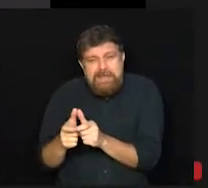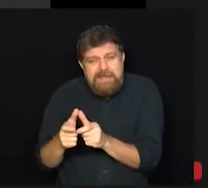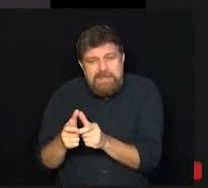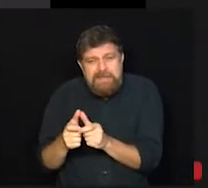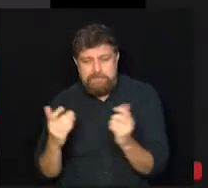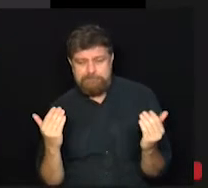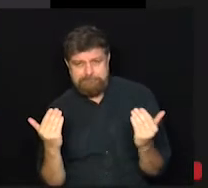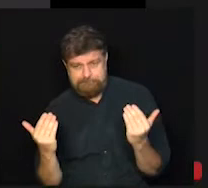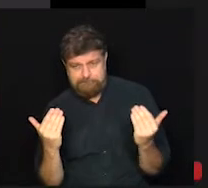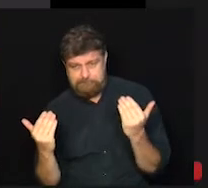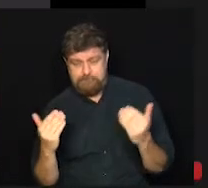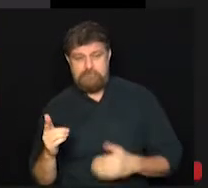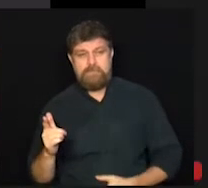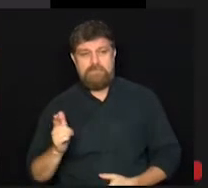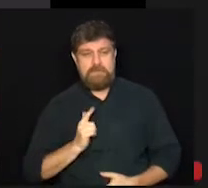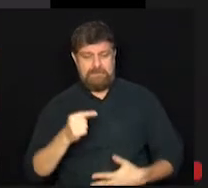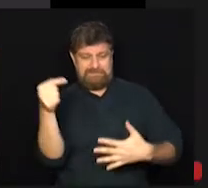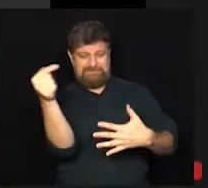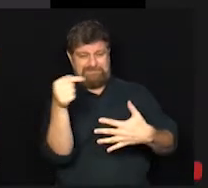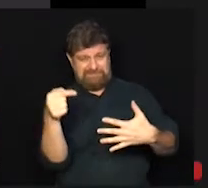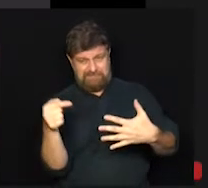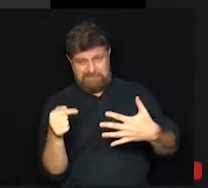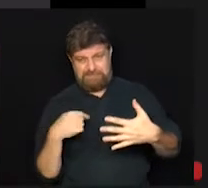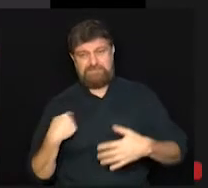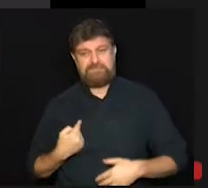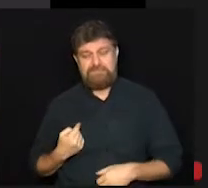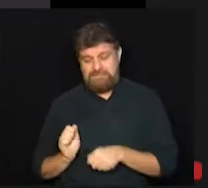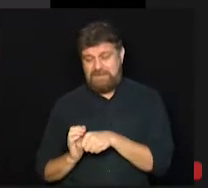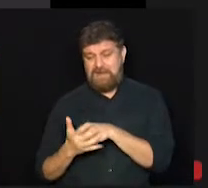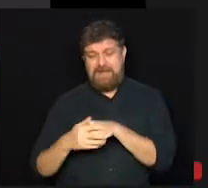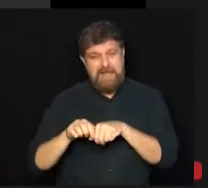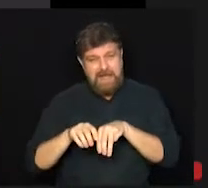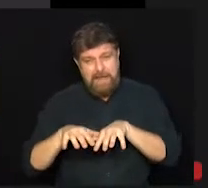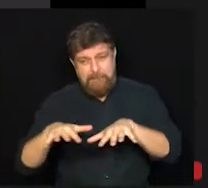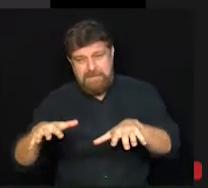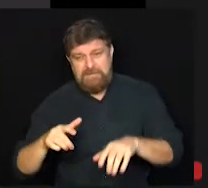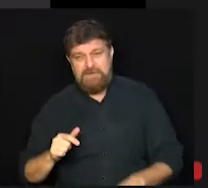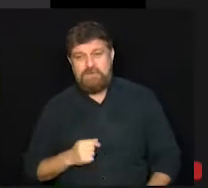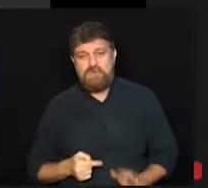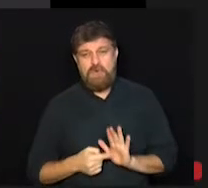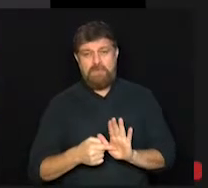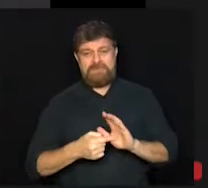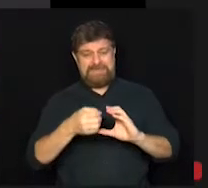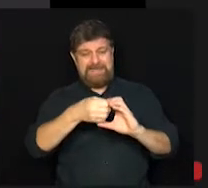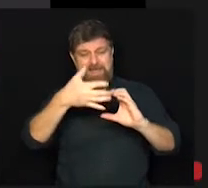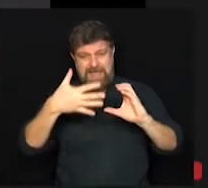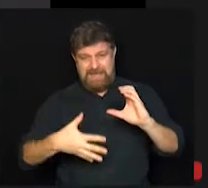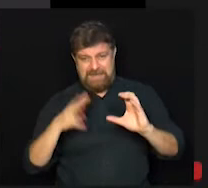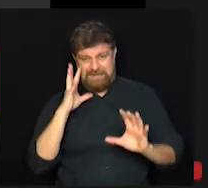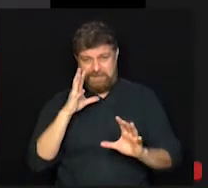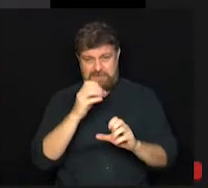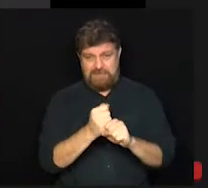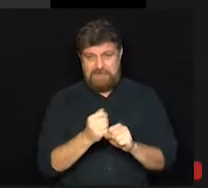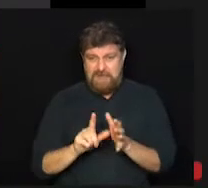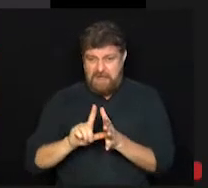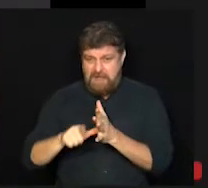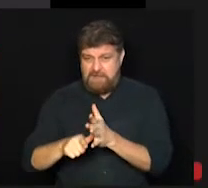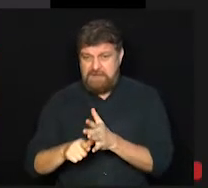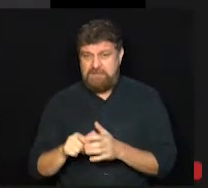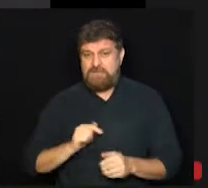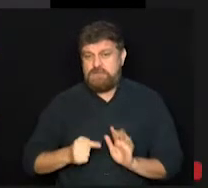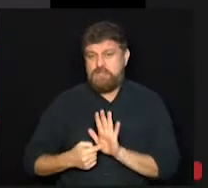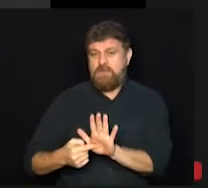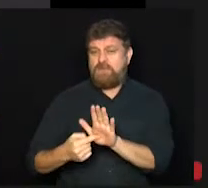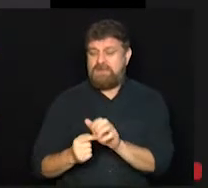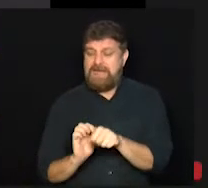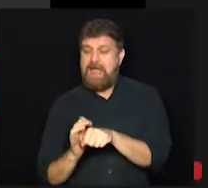E aí, nós vamos falar da pandemia em seguida, tá? Eu estou dando uma característica geral da universidade para depois a gente falar o impacto disso tudo